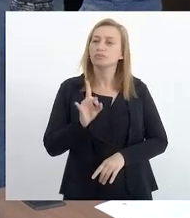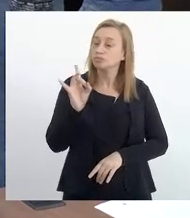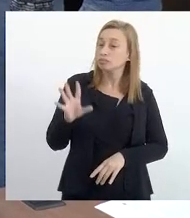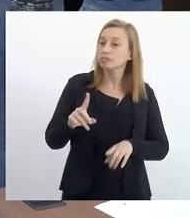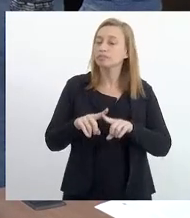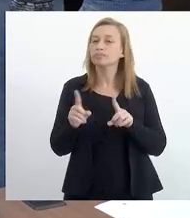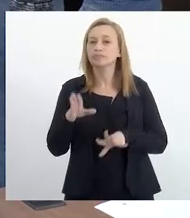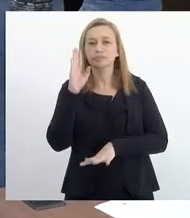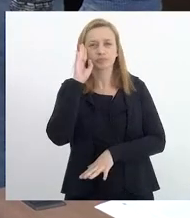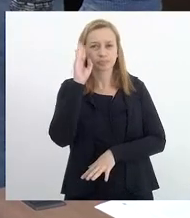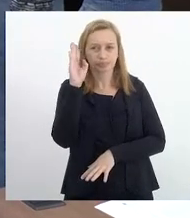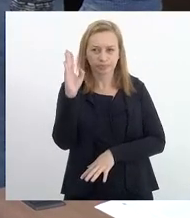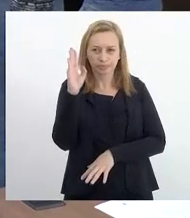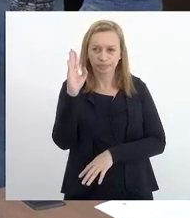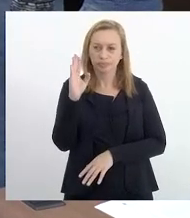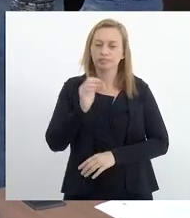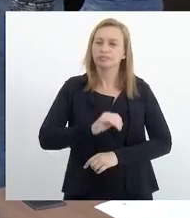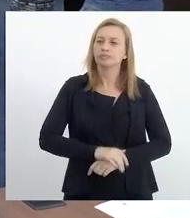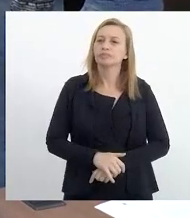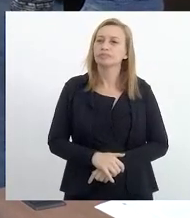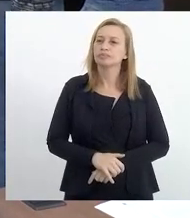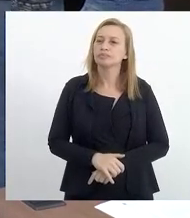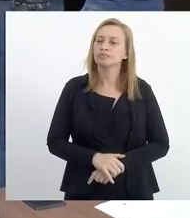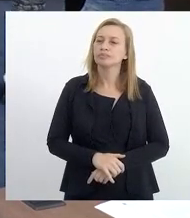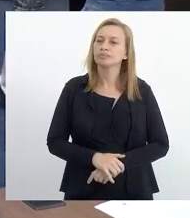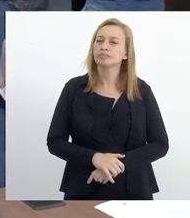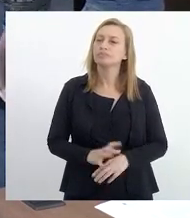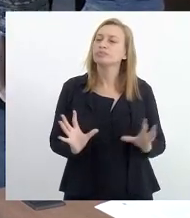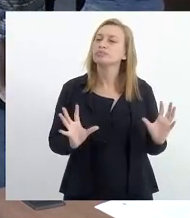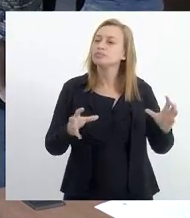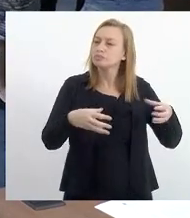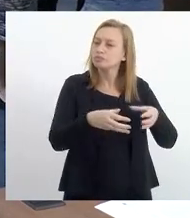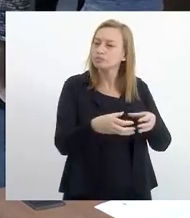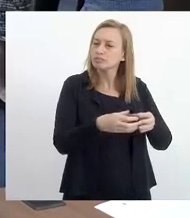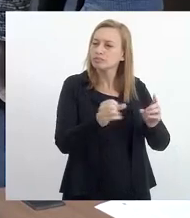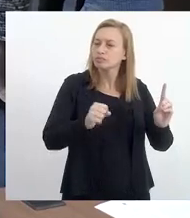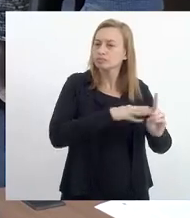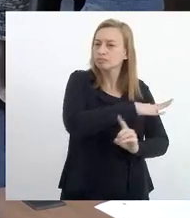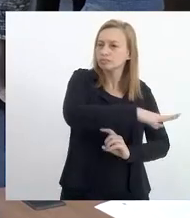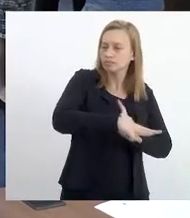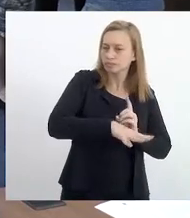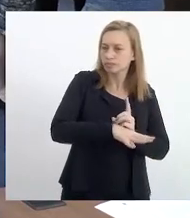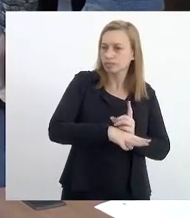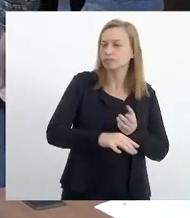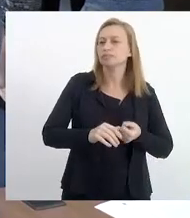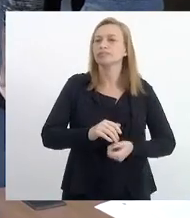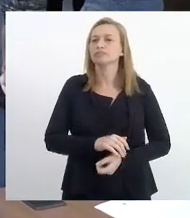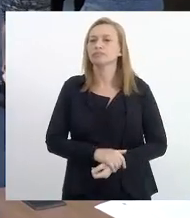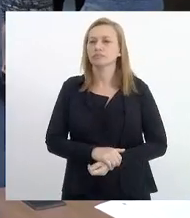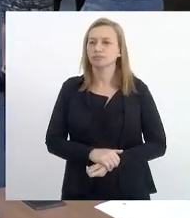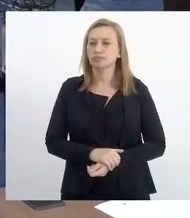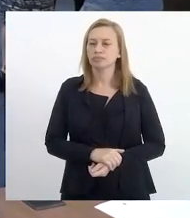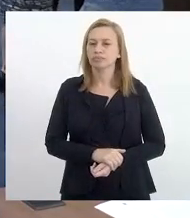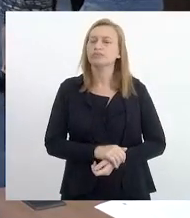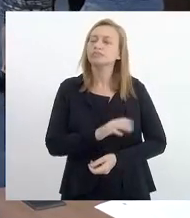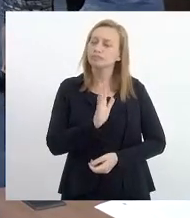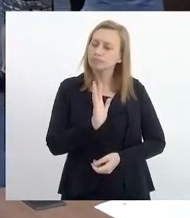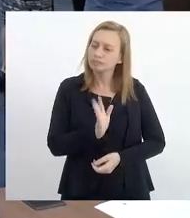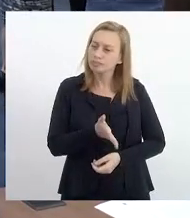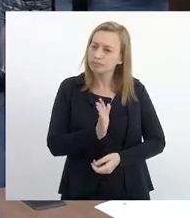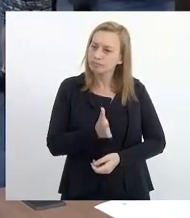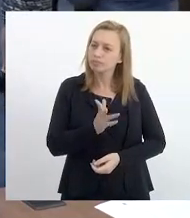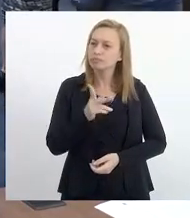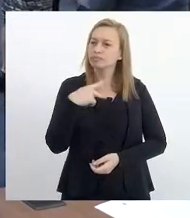mas principalmente com o conjunto da sociedade fluminense. Já